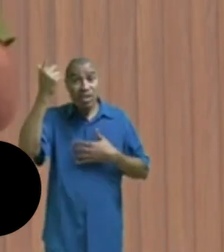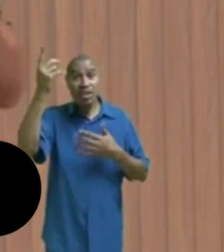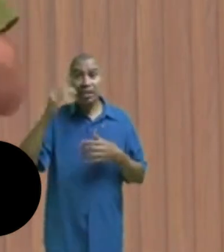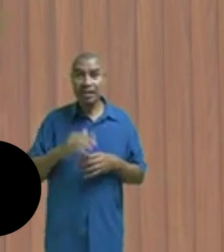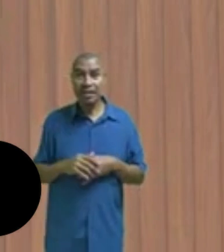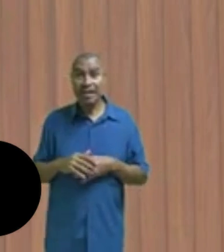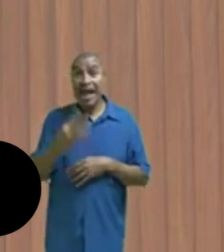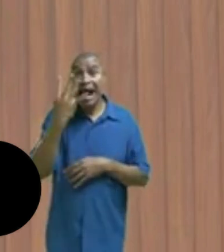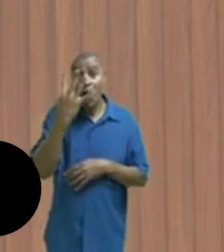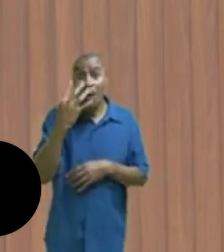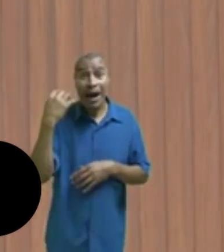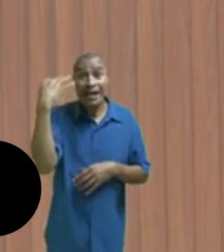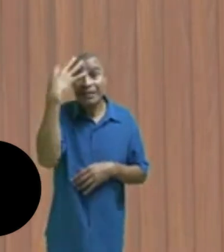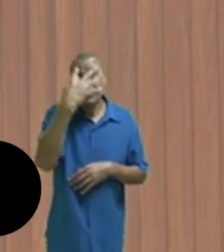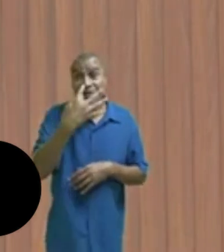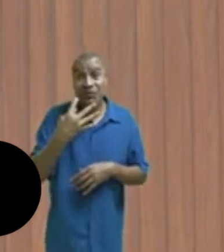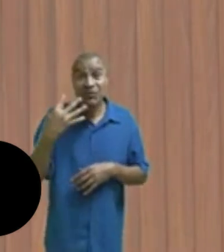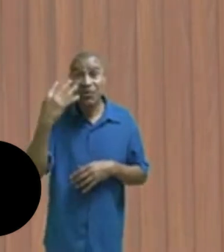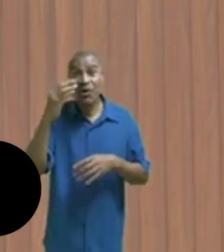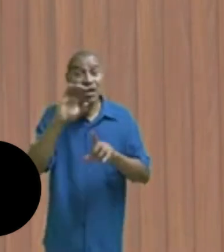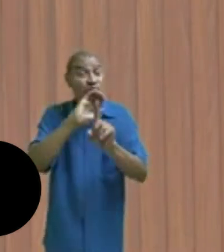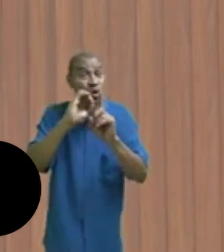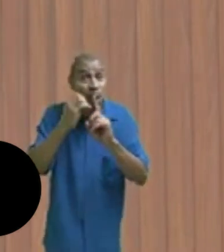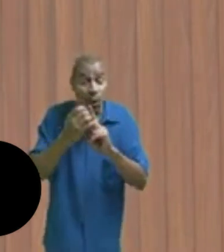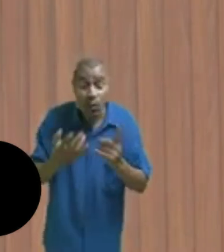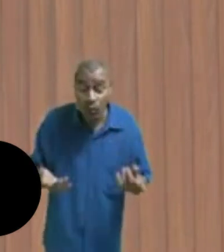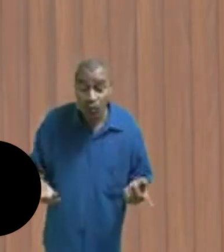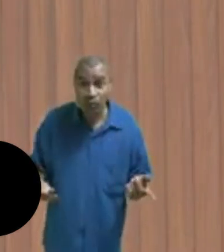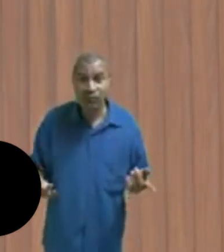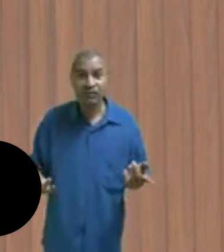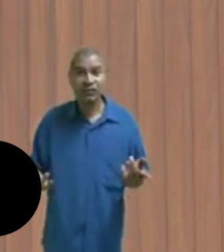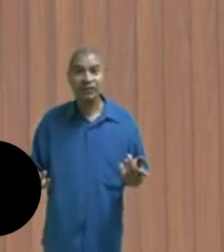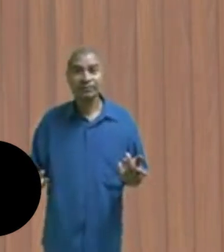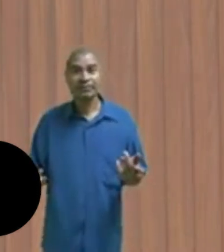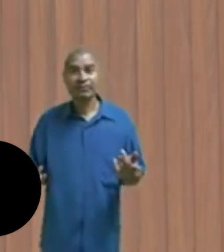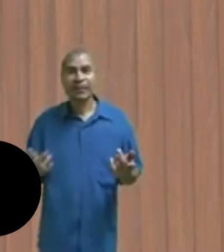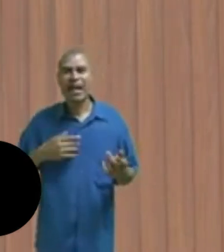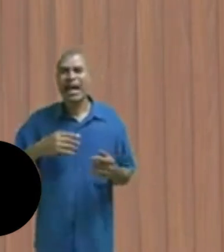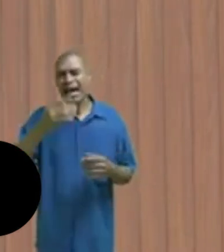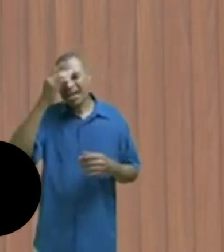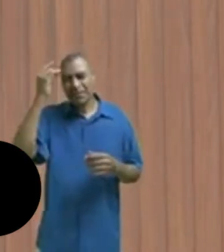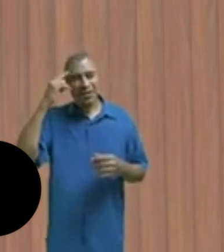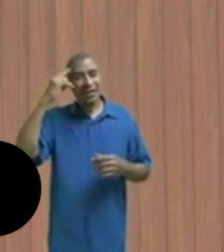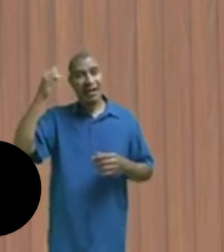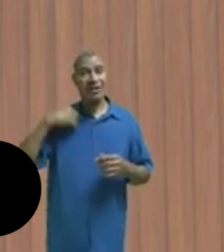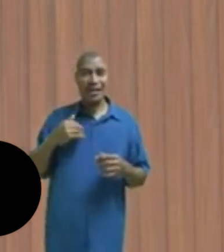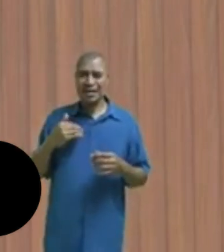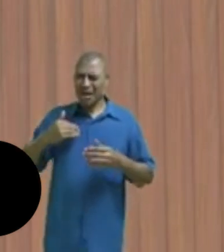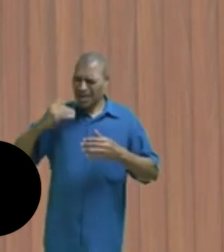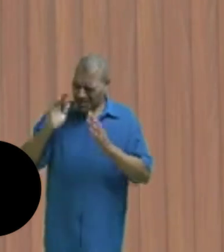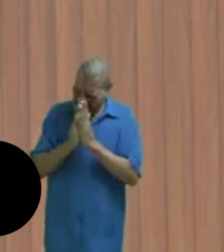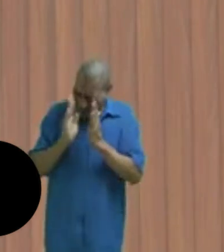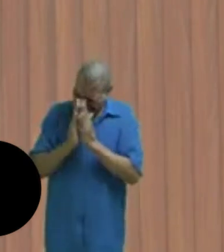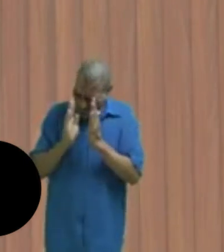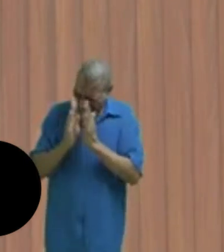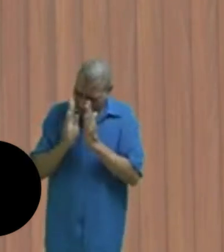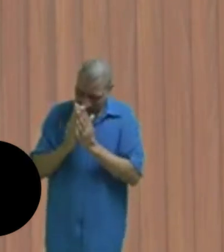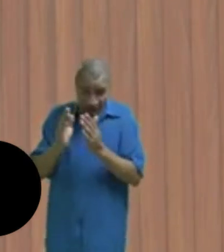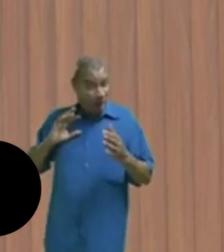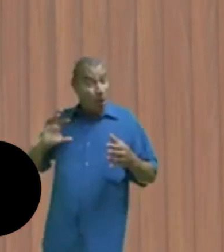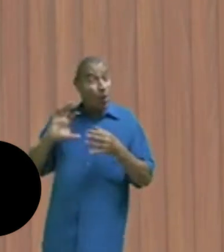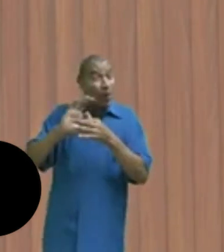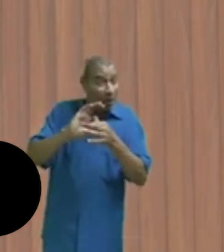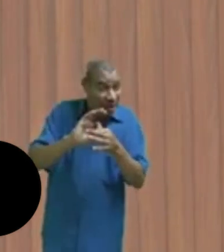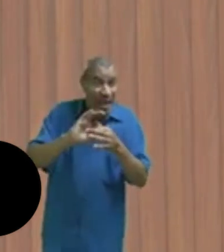Quanto mais tempo de joelhos você aguentava, mais perto de Deus você estava. Não podia reclamar não,